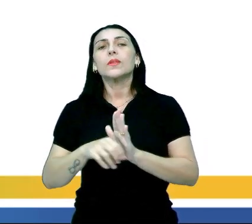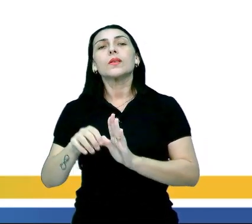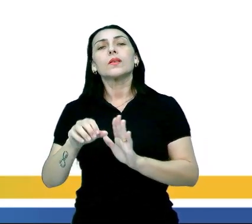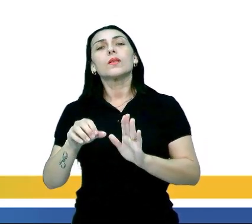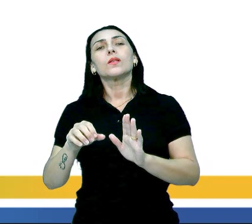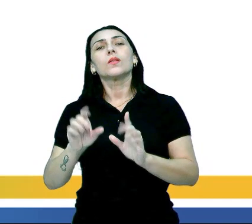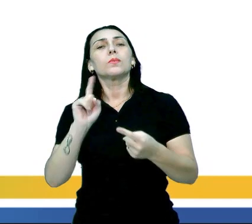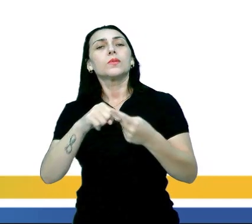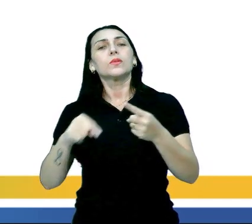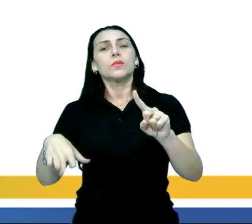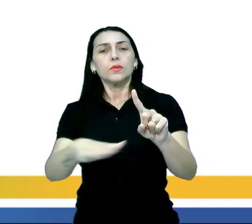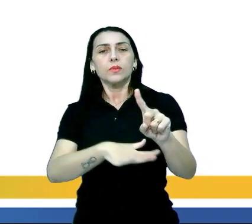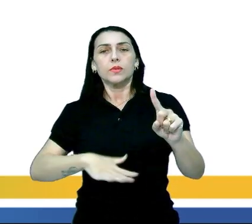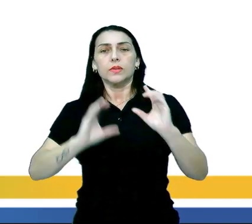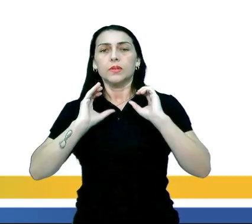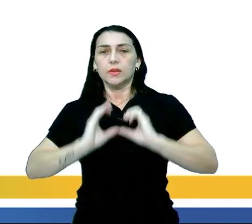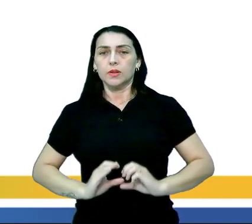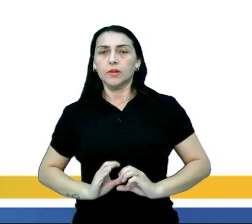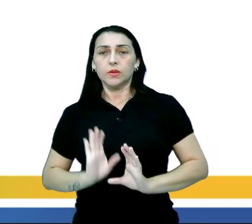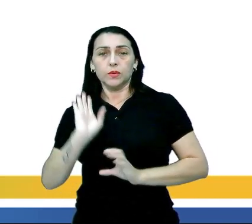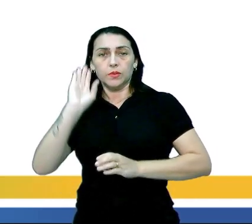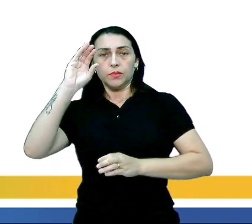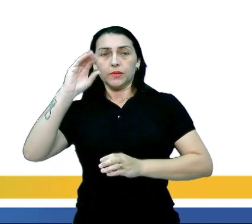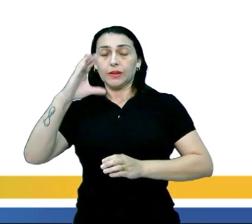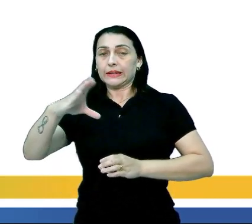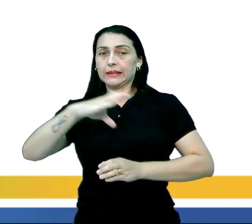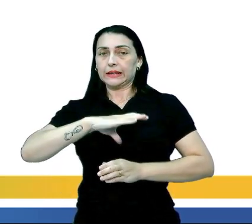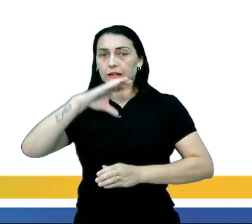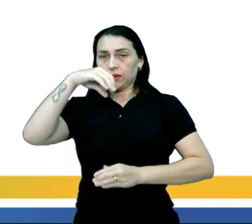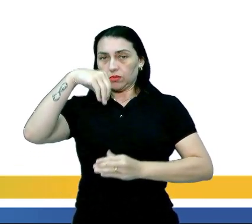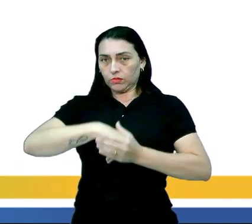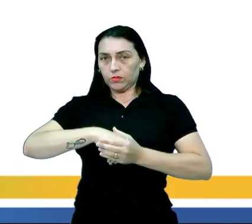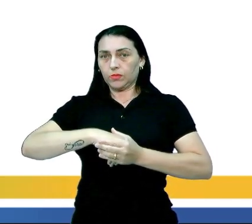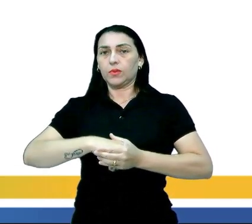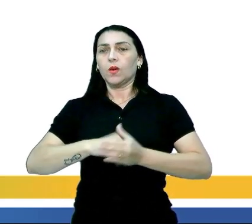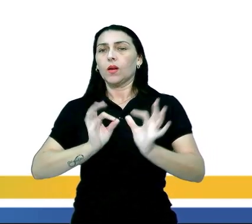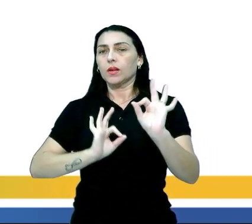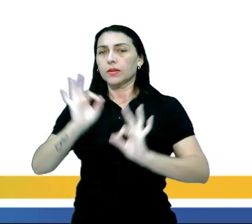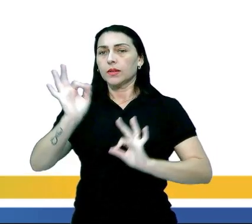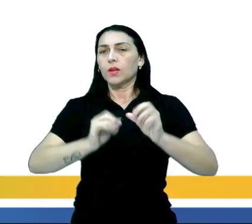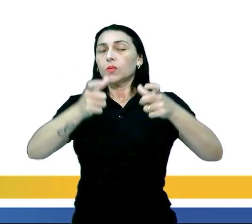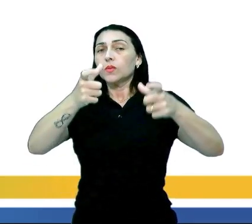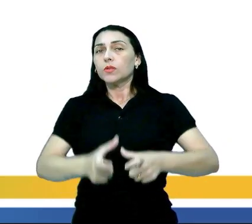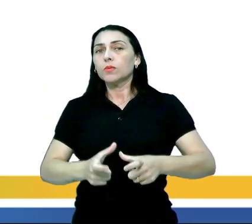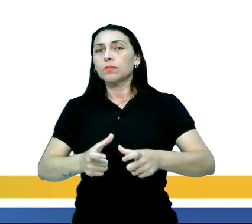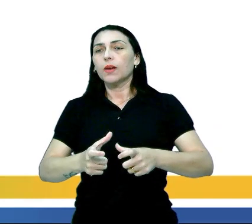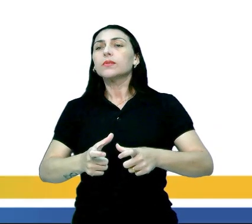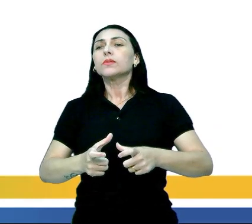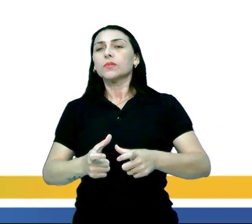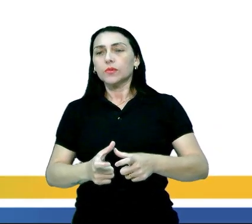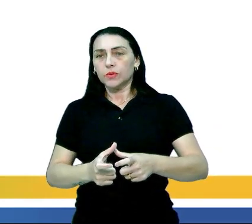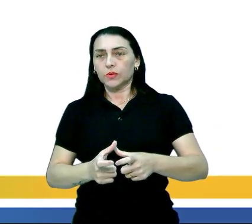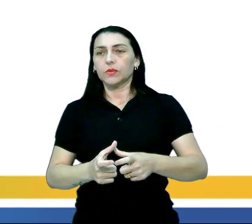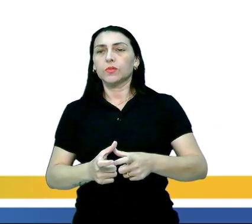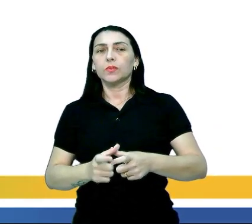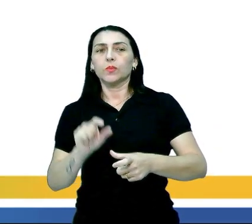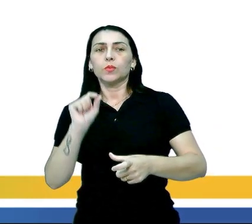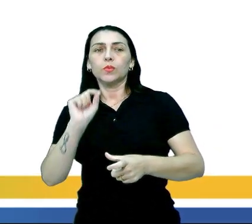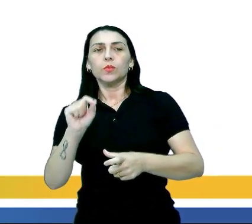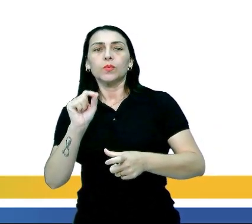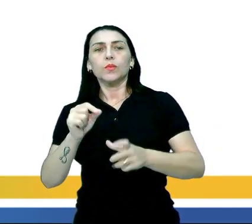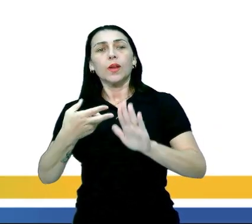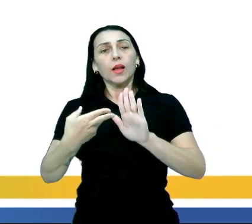de função social da cidade incorpora a organização do espaço